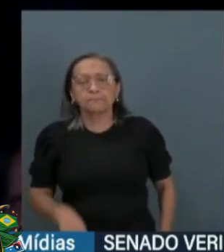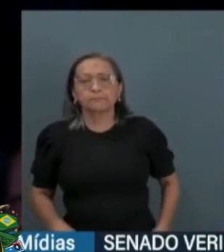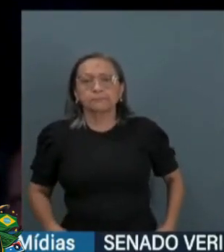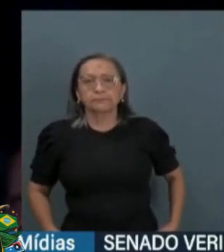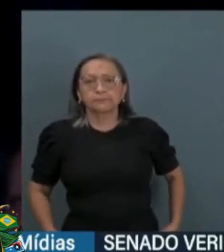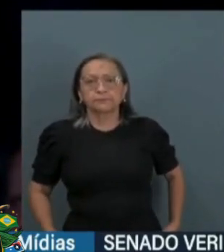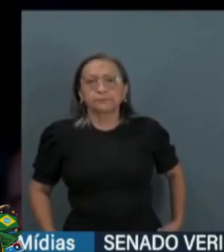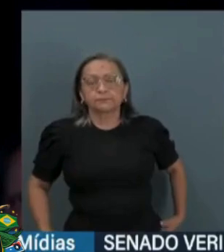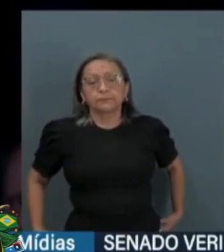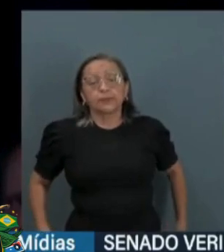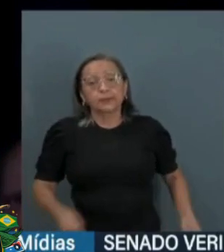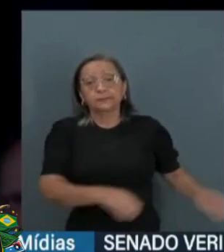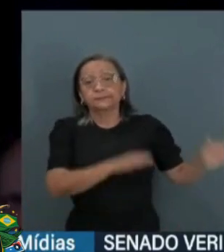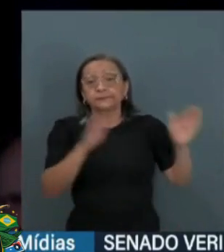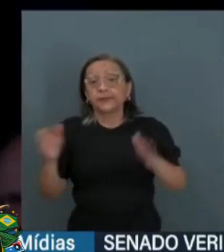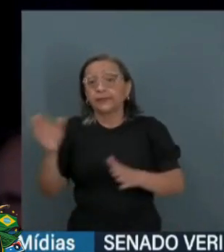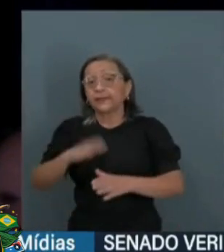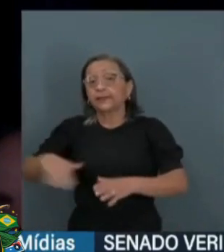E na Corte